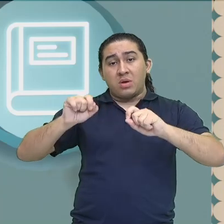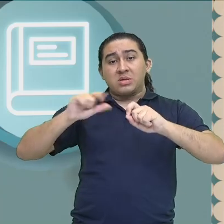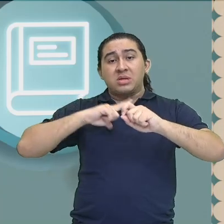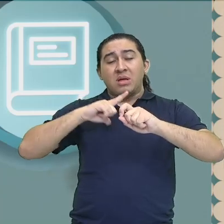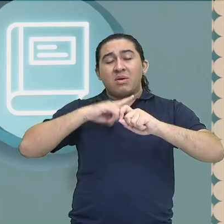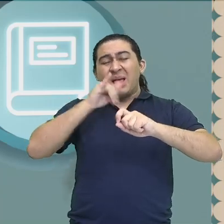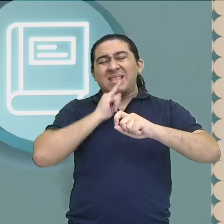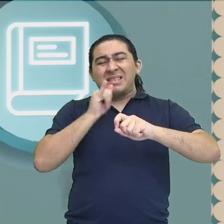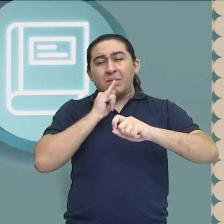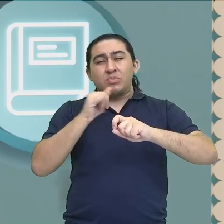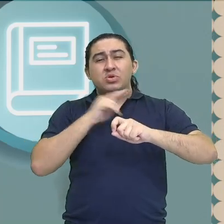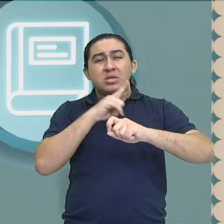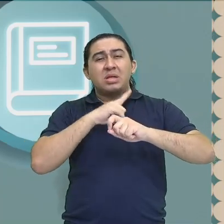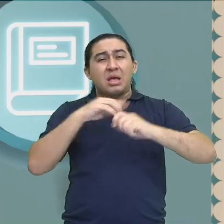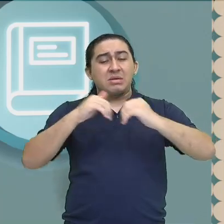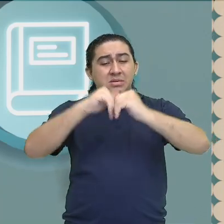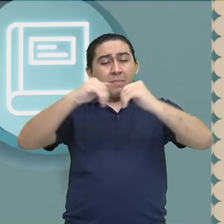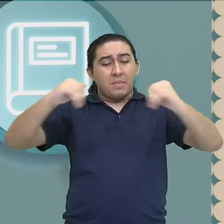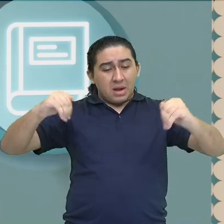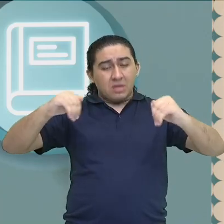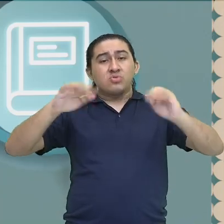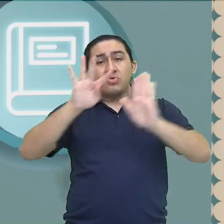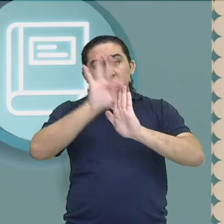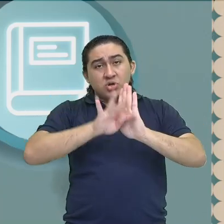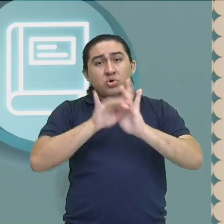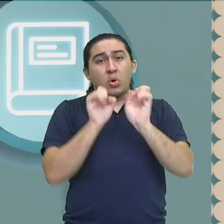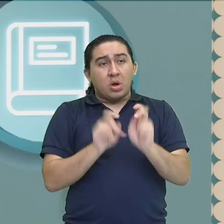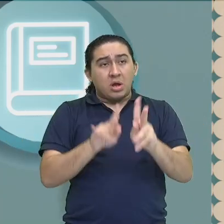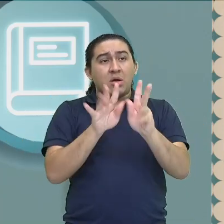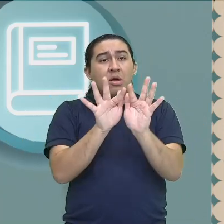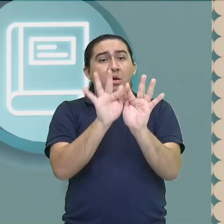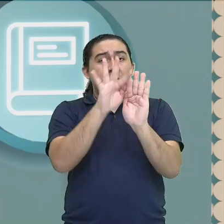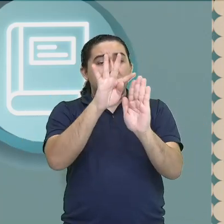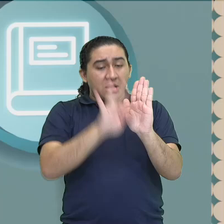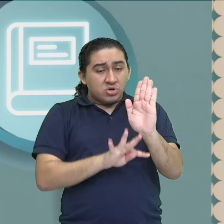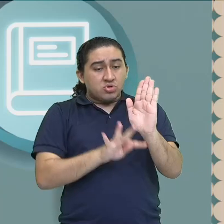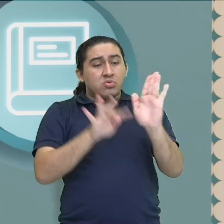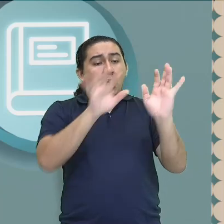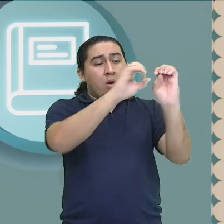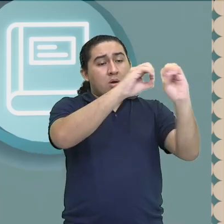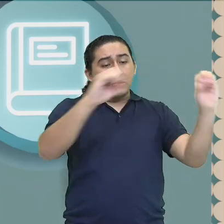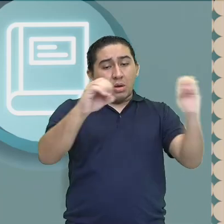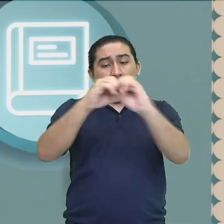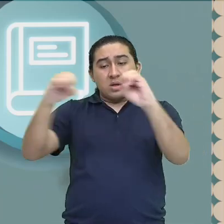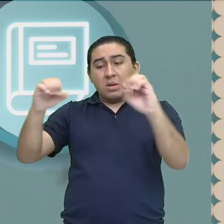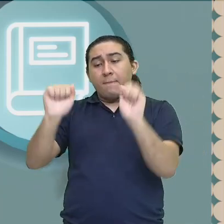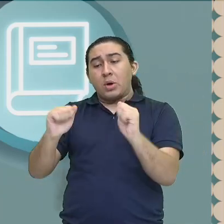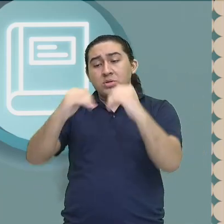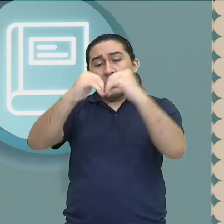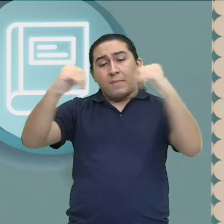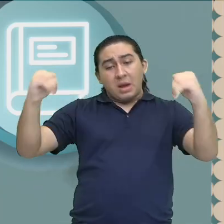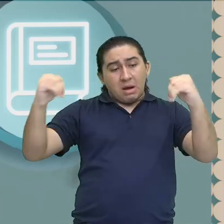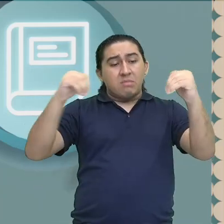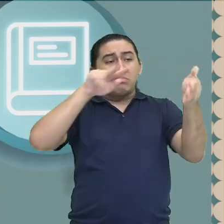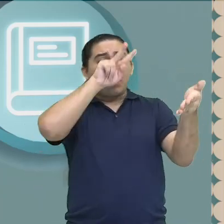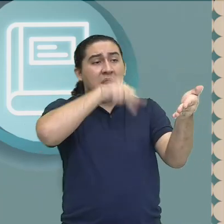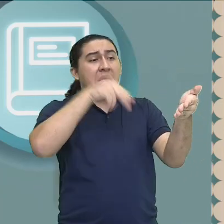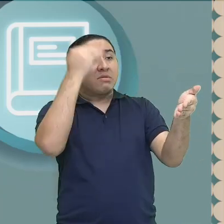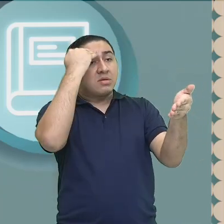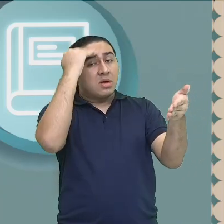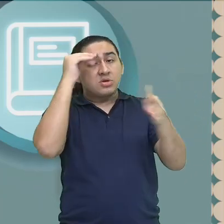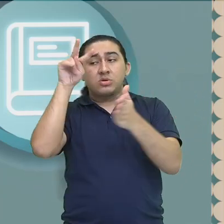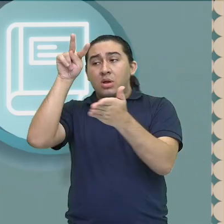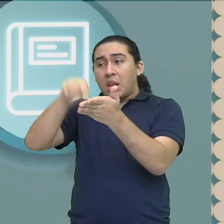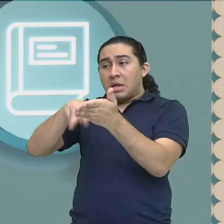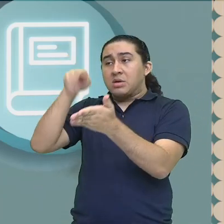estão lá no texto, mas você pode separar e todas elas continuarão fazendo